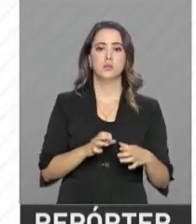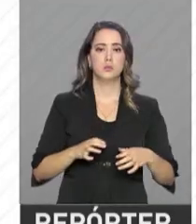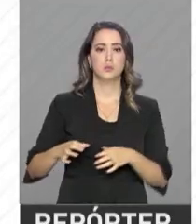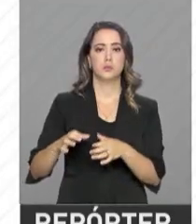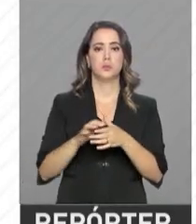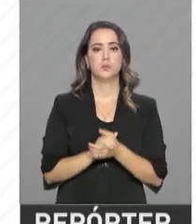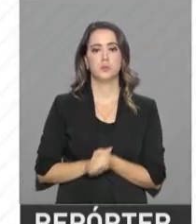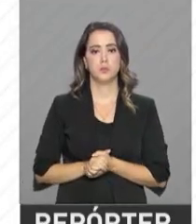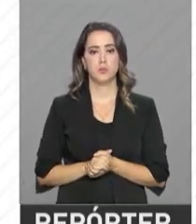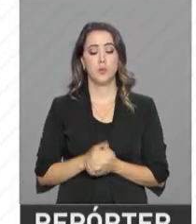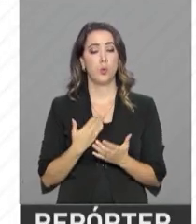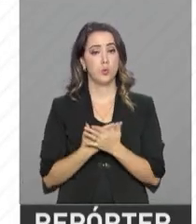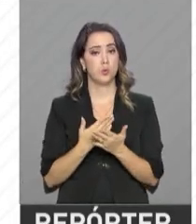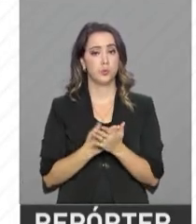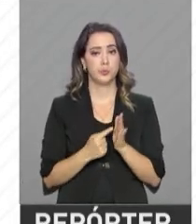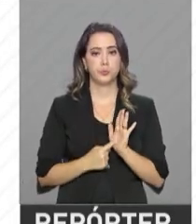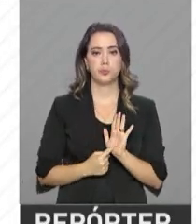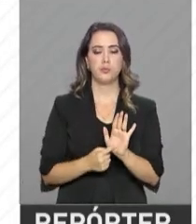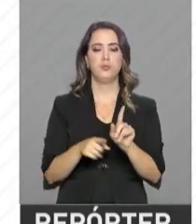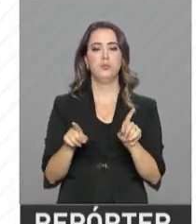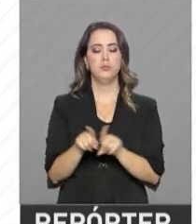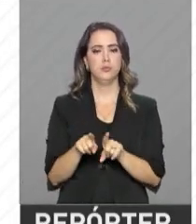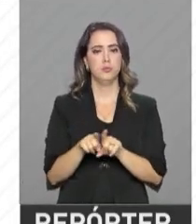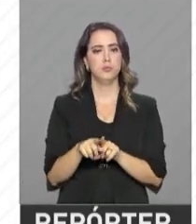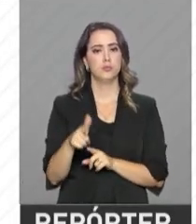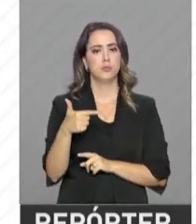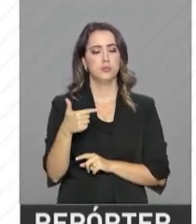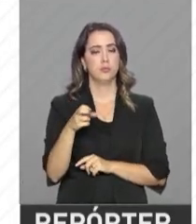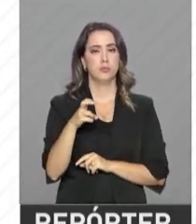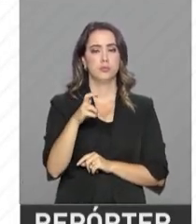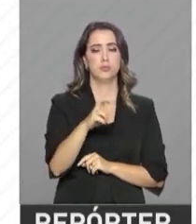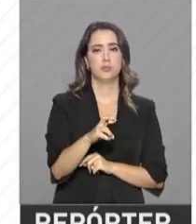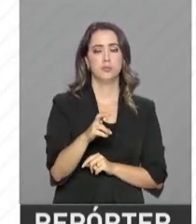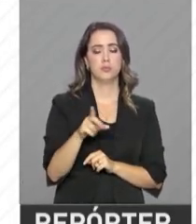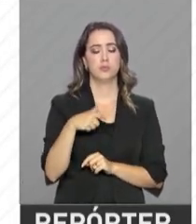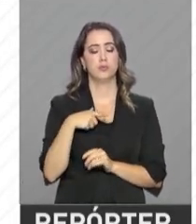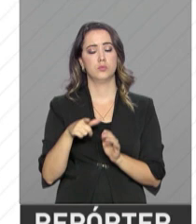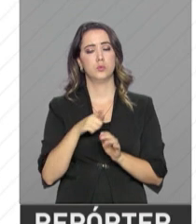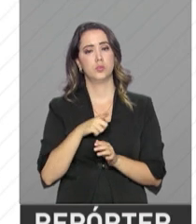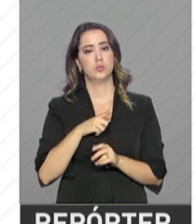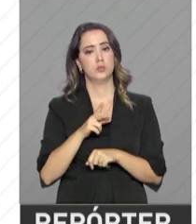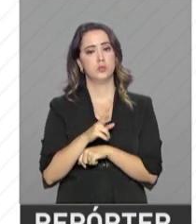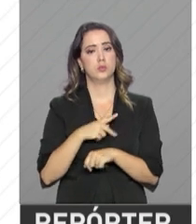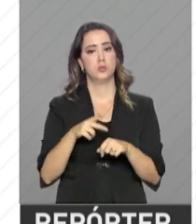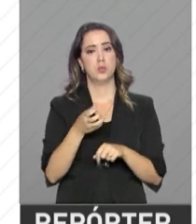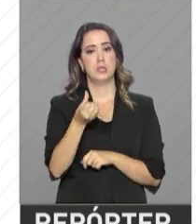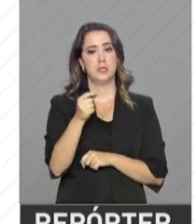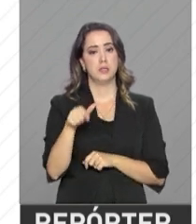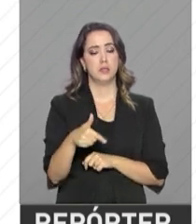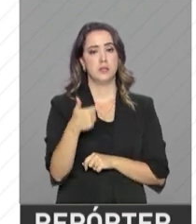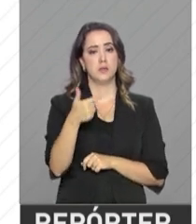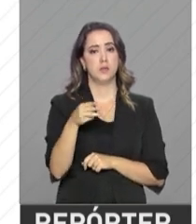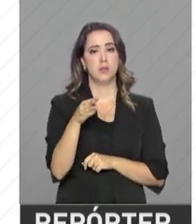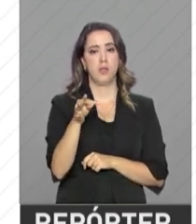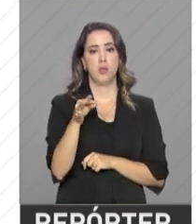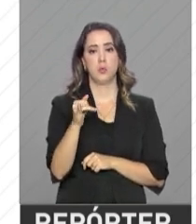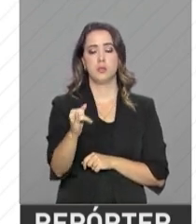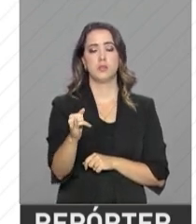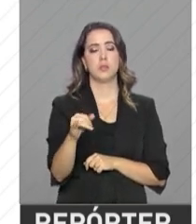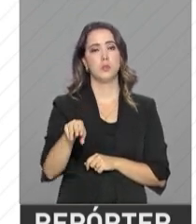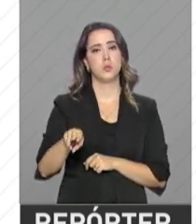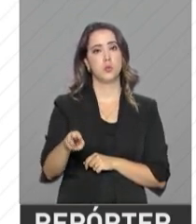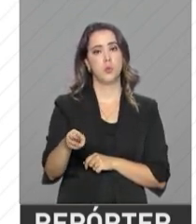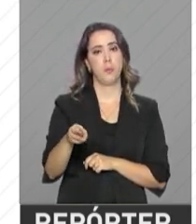e o estudo mostra também que em 2015 existiu no país 6,2 trilhões de metros cúbicos